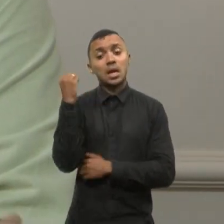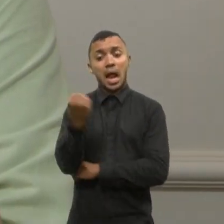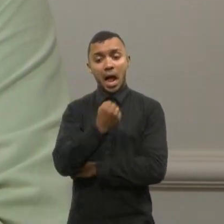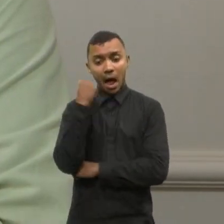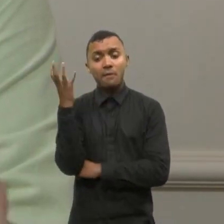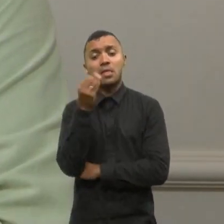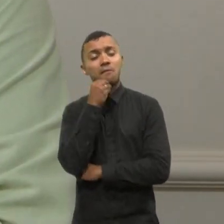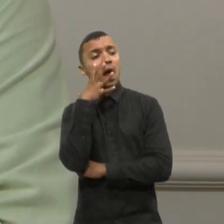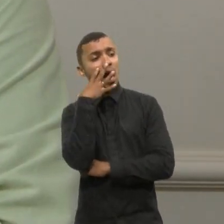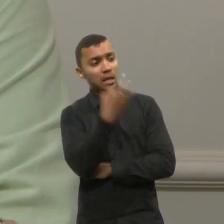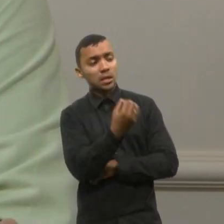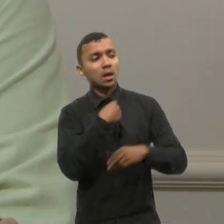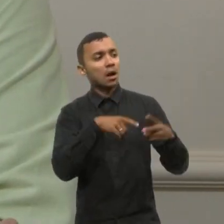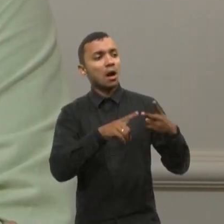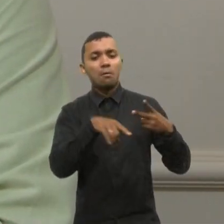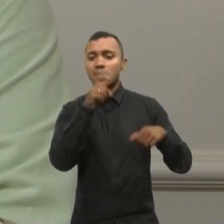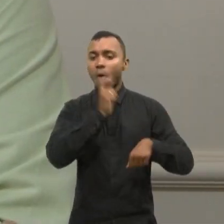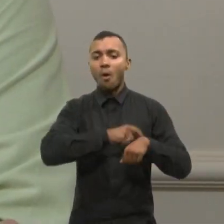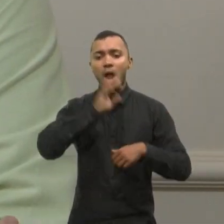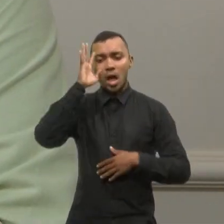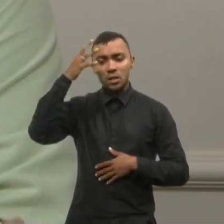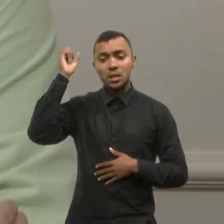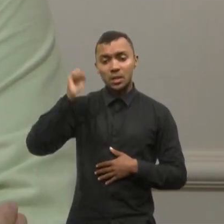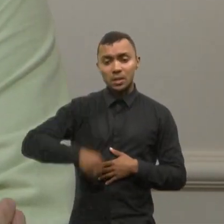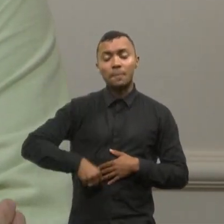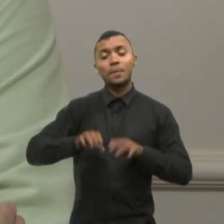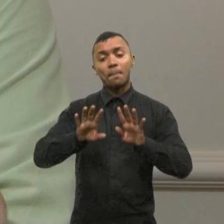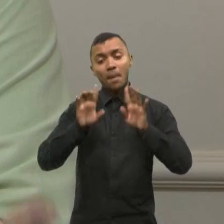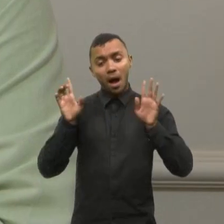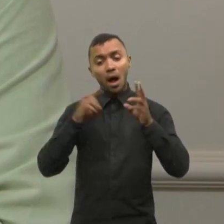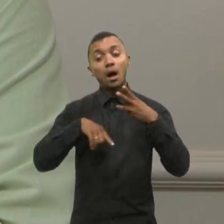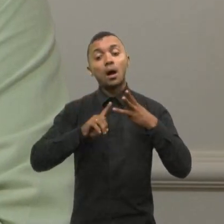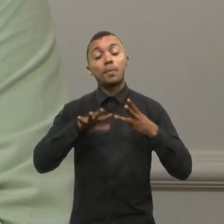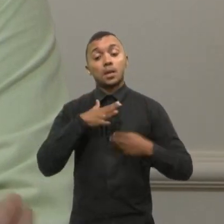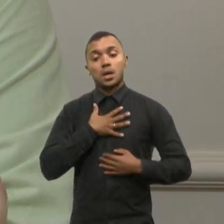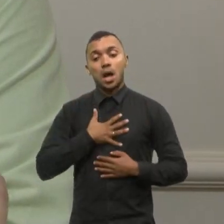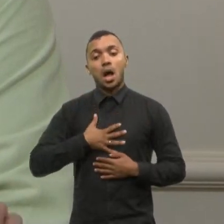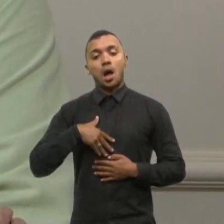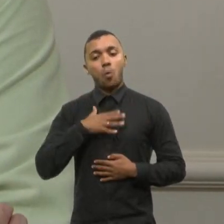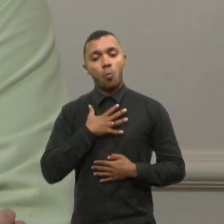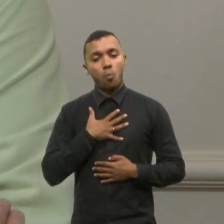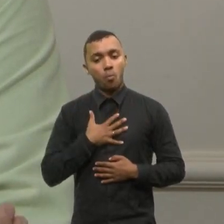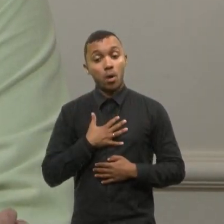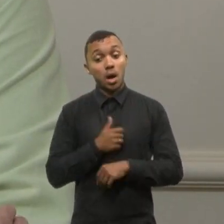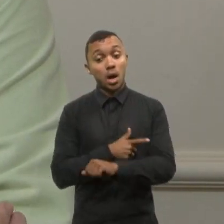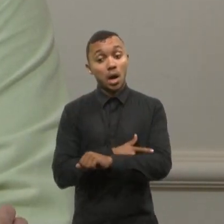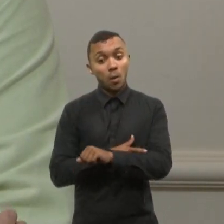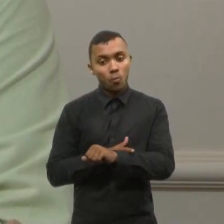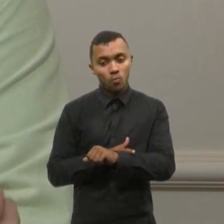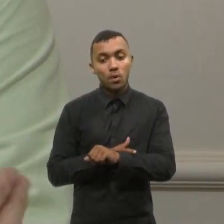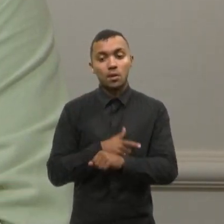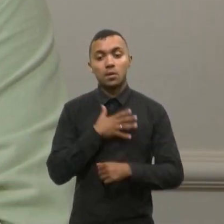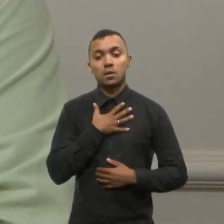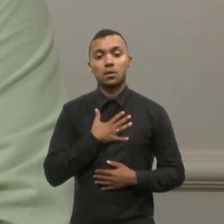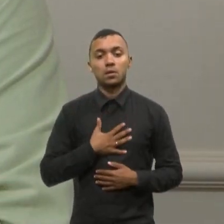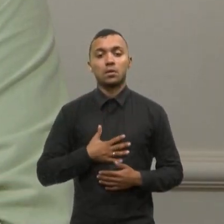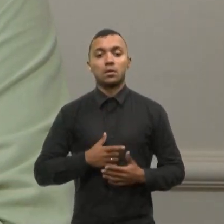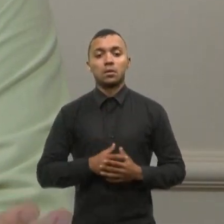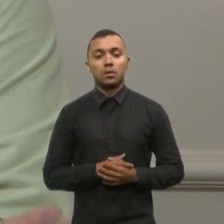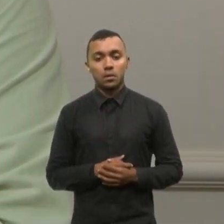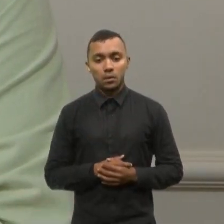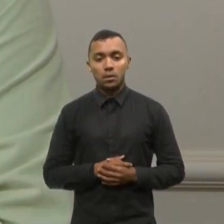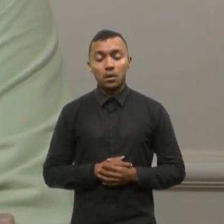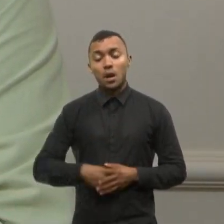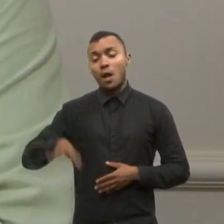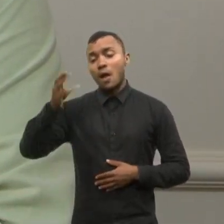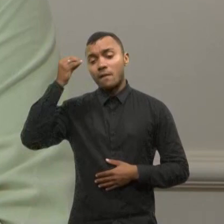uma atenção, requer uma diligência, né? Mas também requer muita calma, muita tranquilidade para que a gente possa conduzir de forma equilibrada e